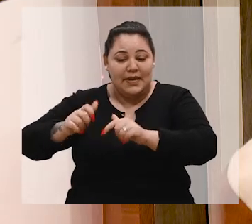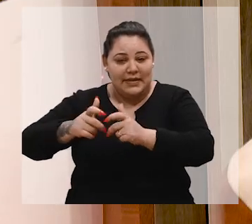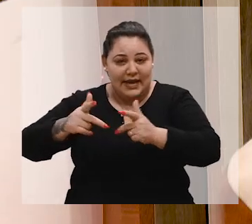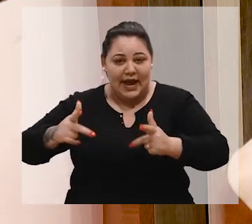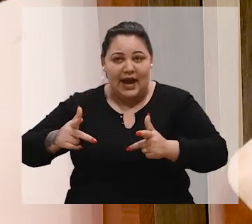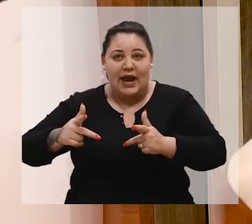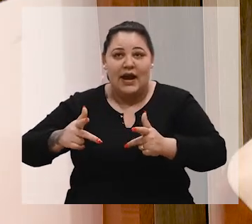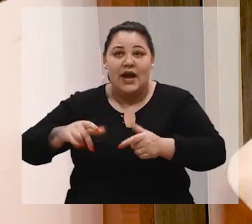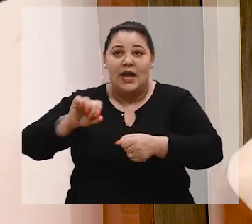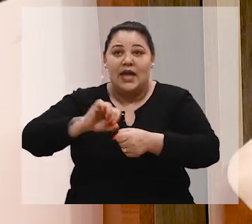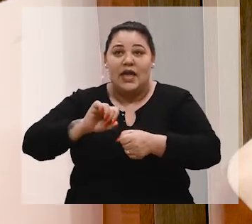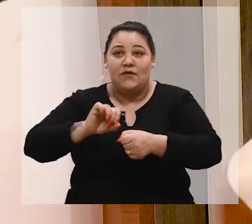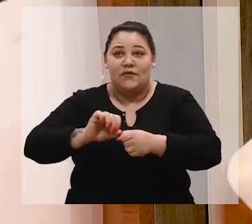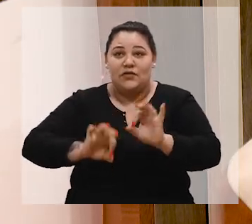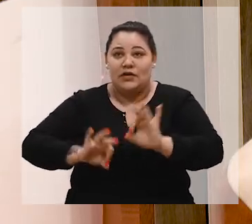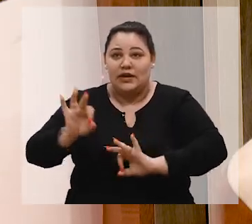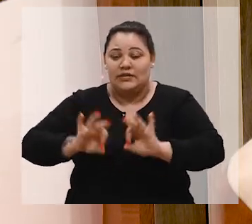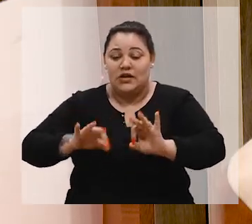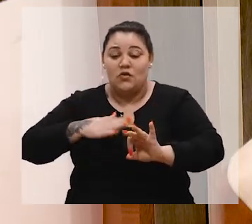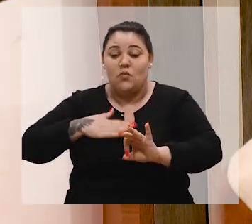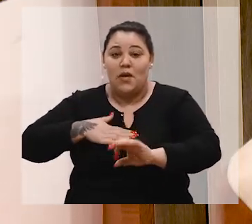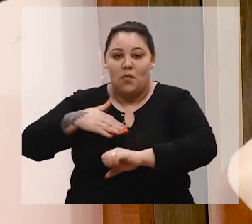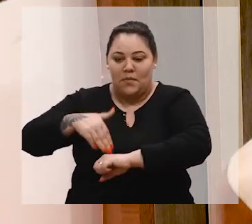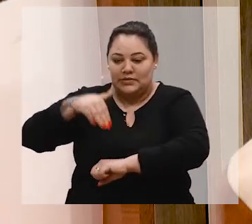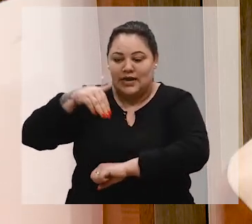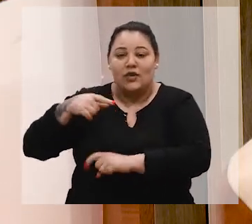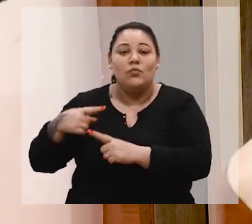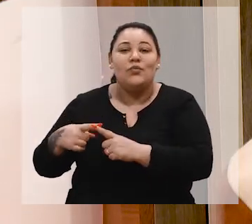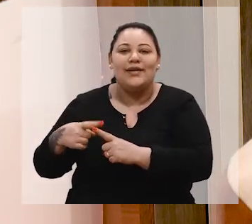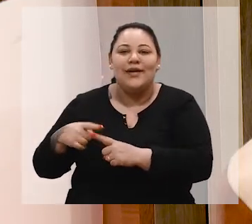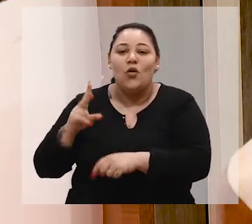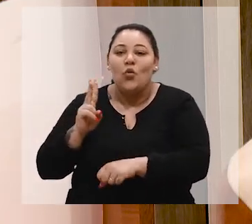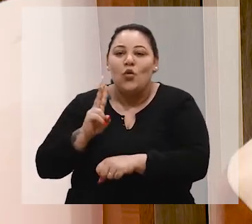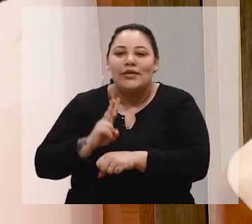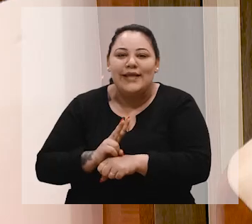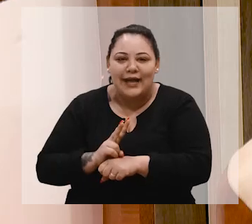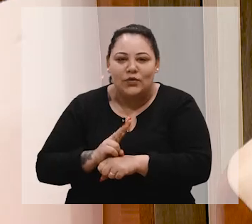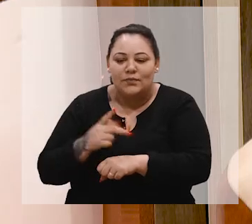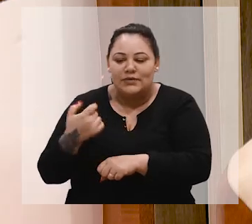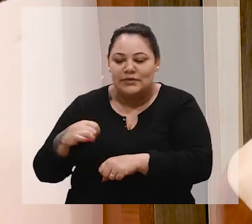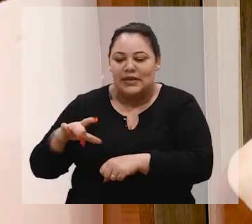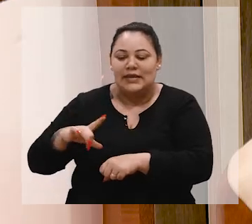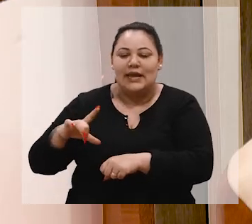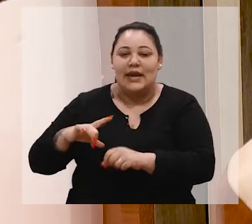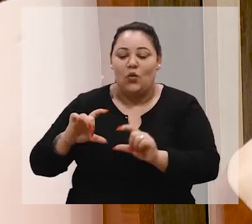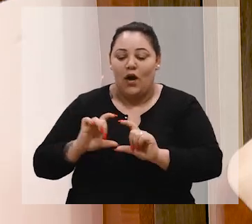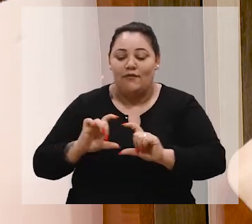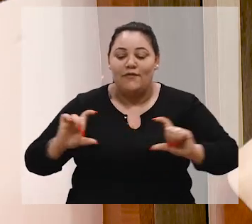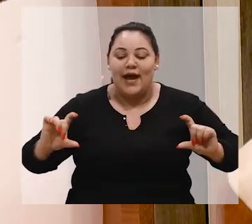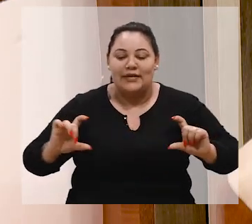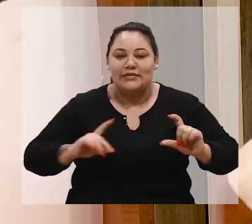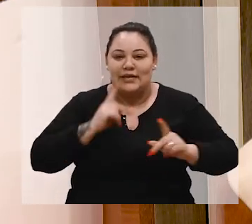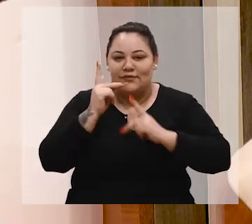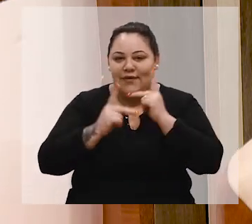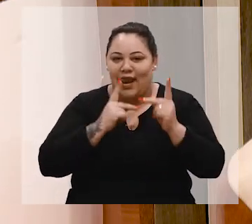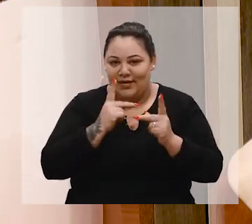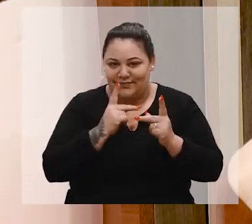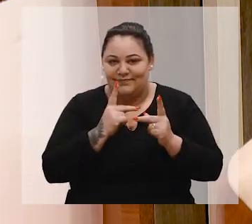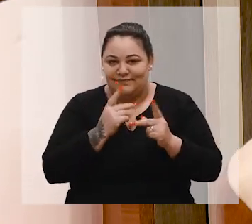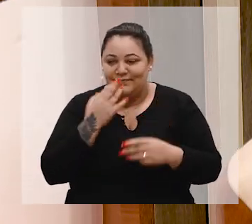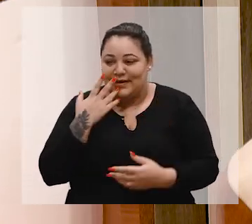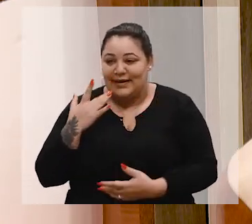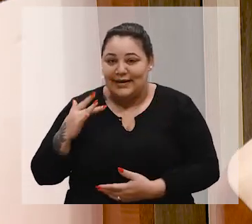fazendo a validação dele depois no meu mestrado, porque o cuidado que se tem que ter com o que se fala, com a frase que é colocada